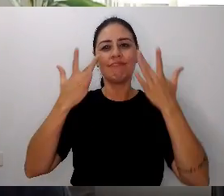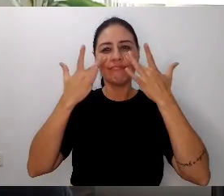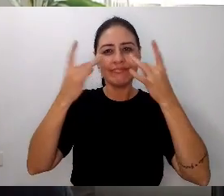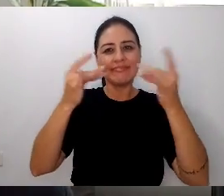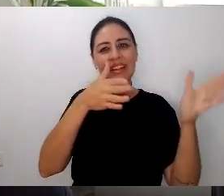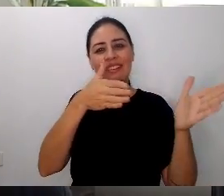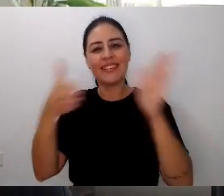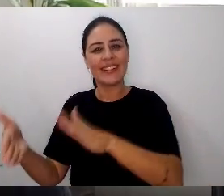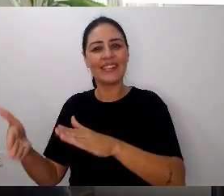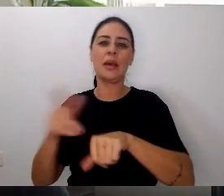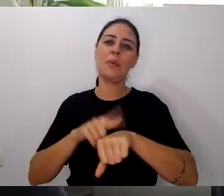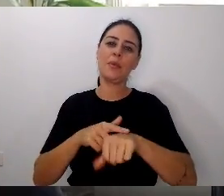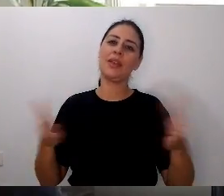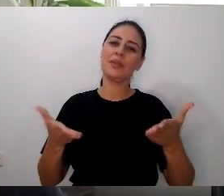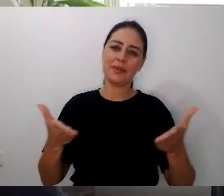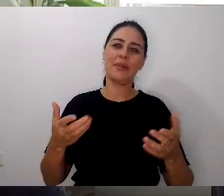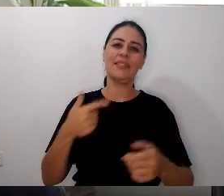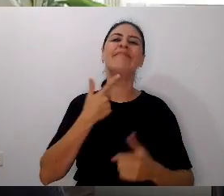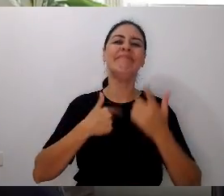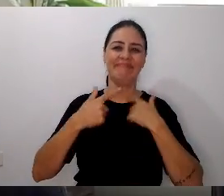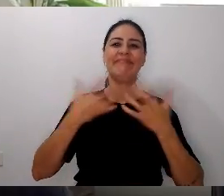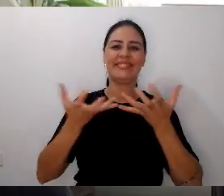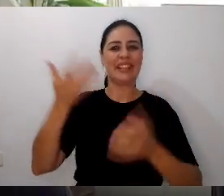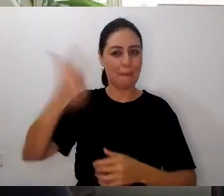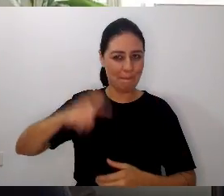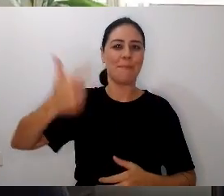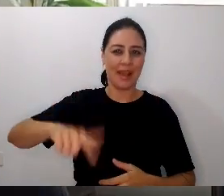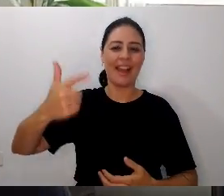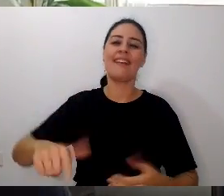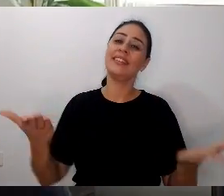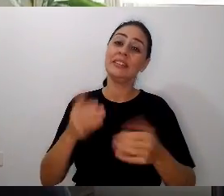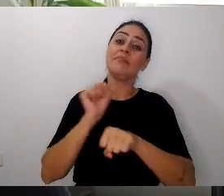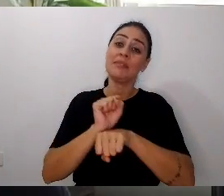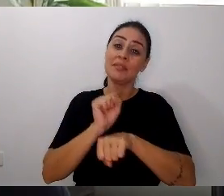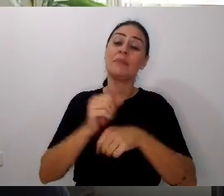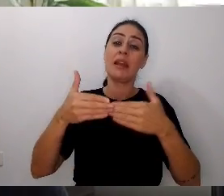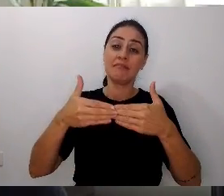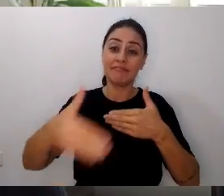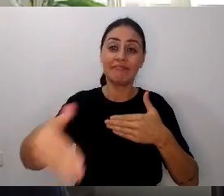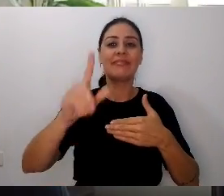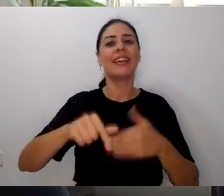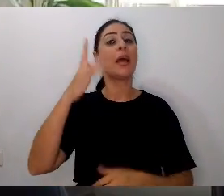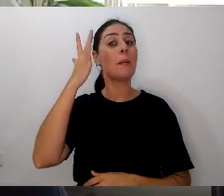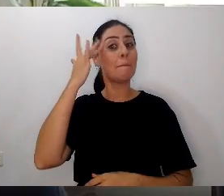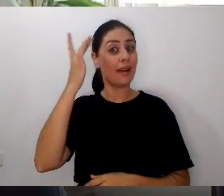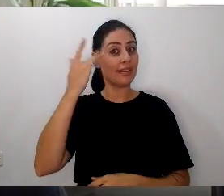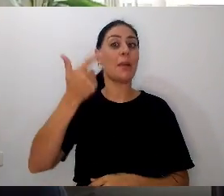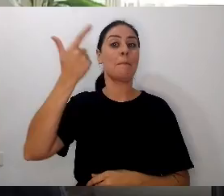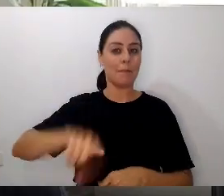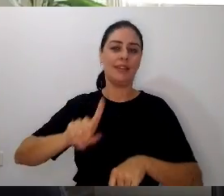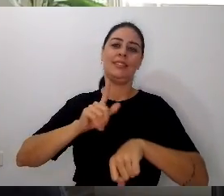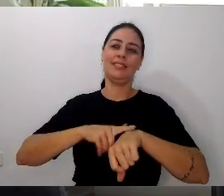momento, com gostinho de quero mais, como eu falei, e aguardamos todos e todas para amanhã, para mais um